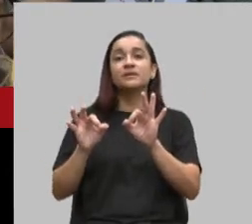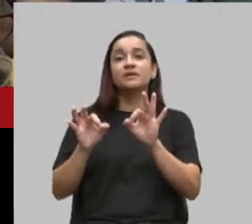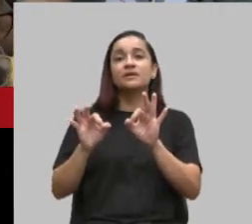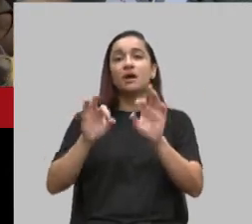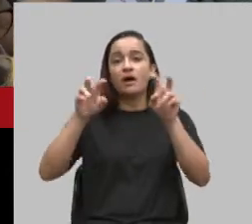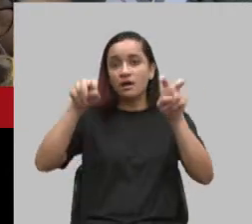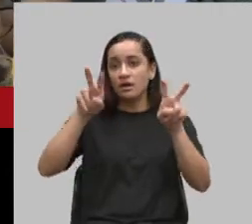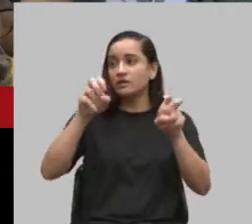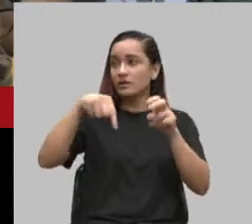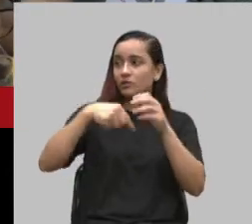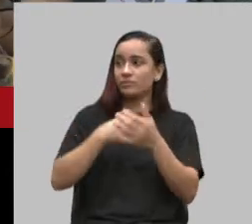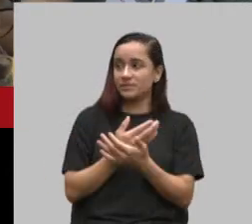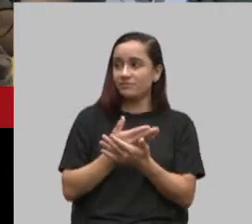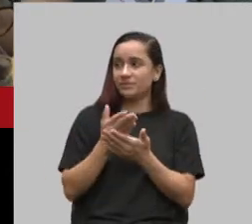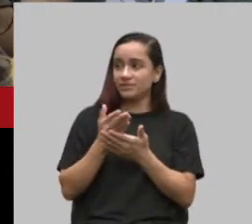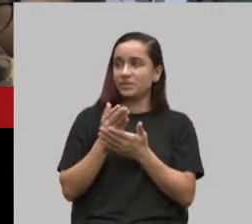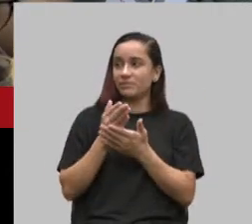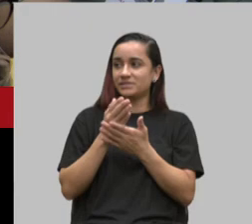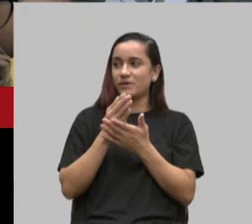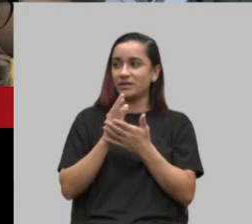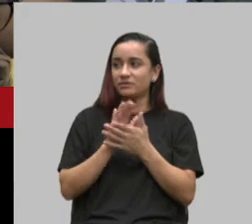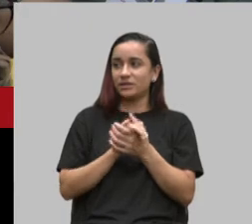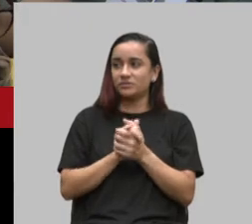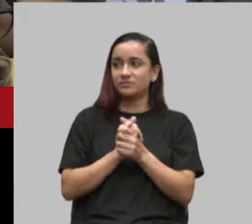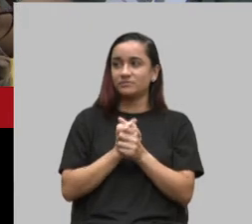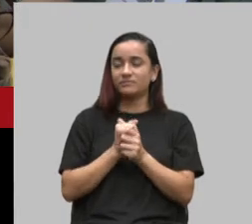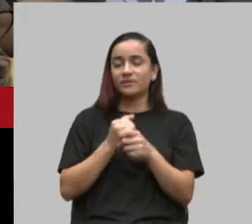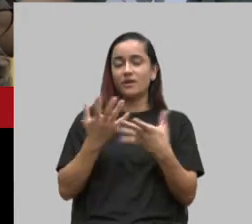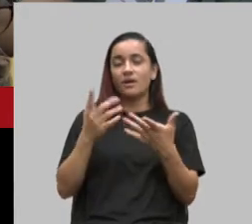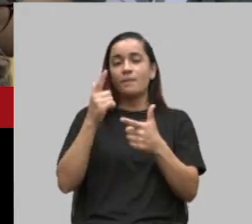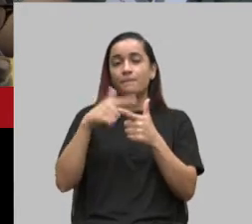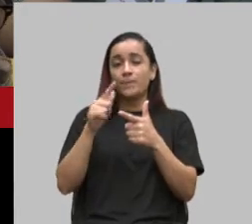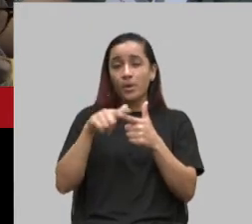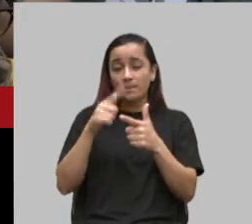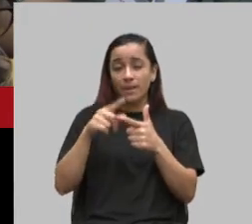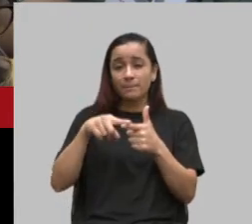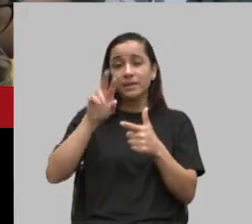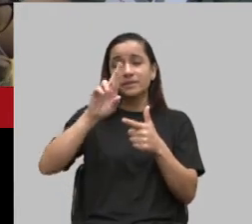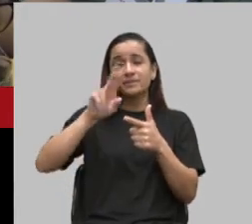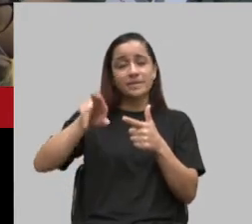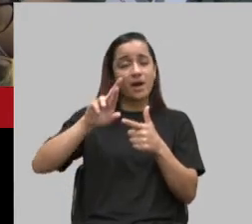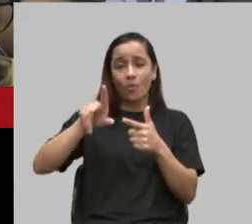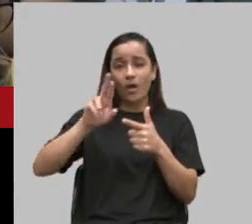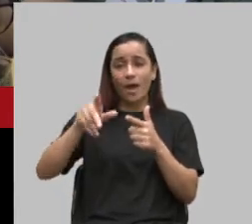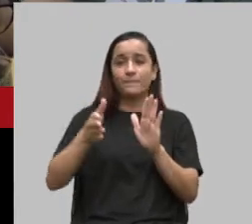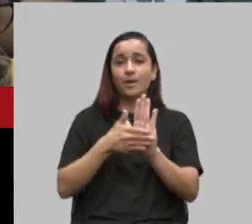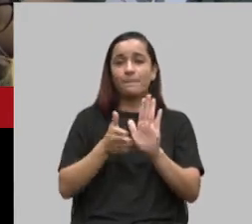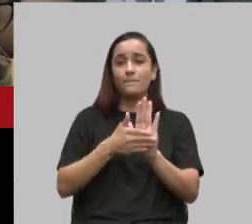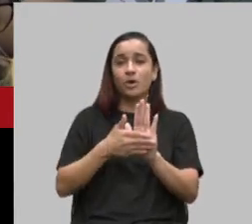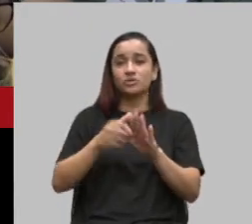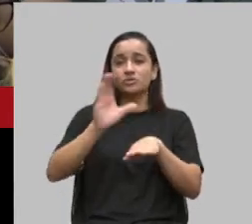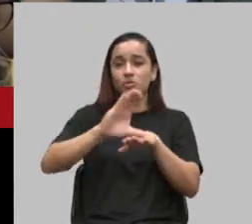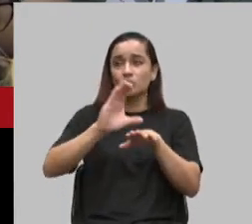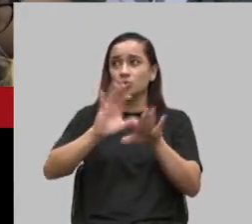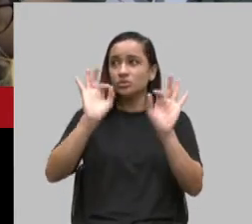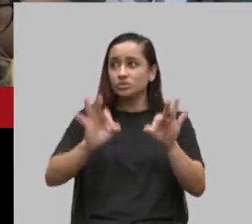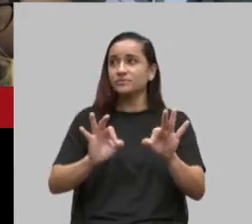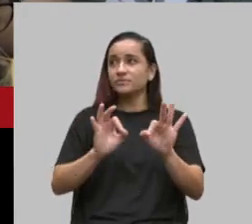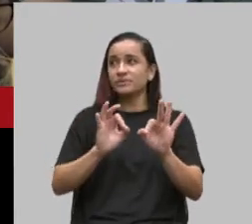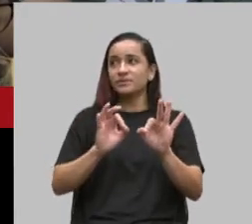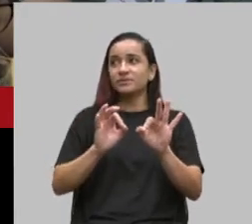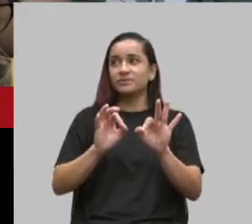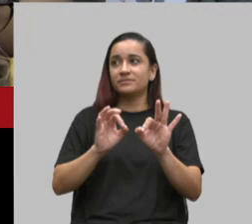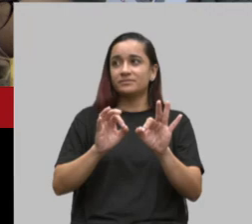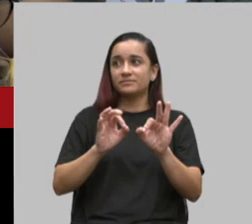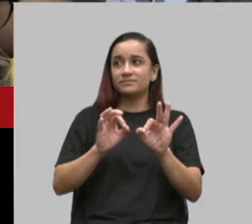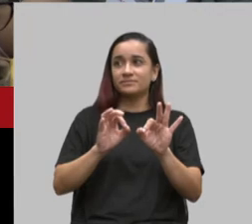pelo Estado eh O problema não é a oferta em si que é sobre o que fala